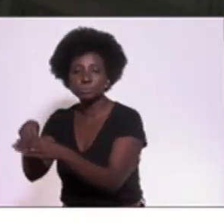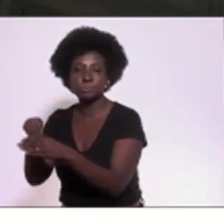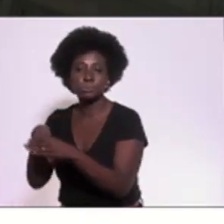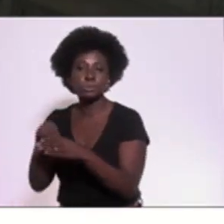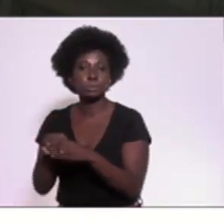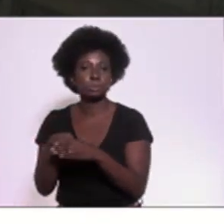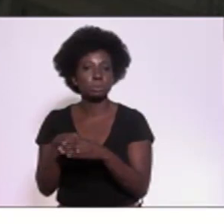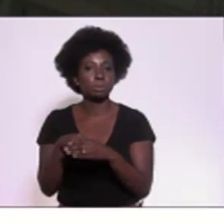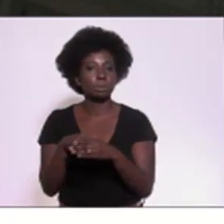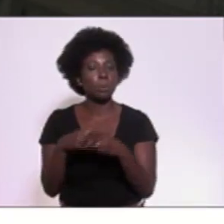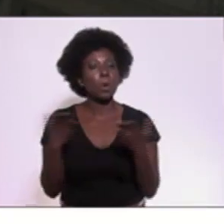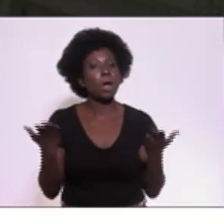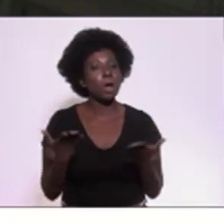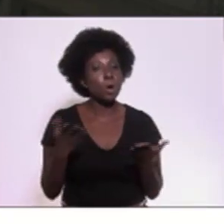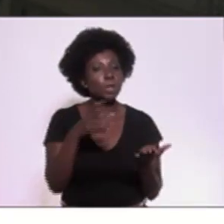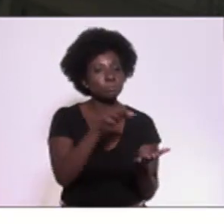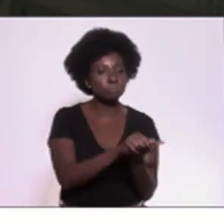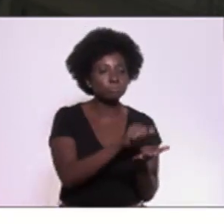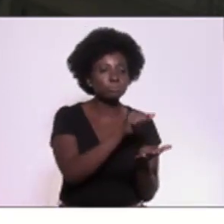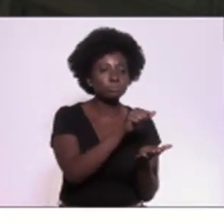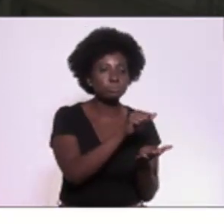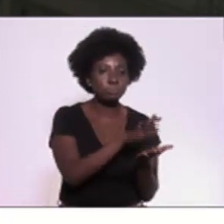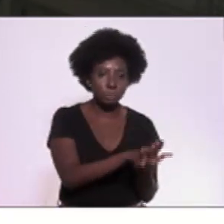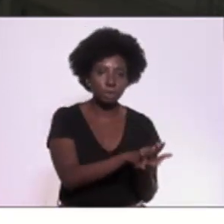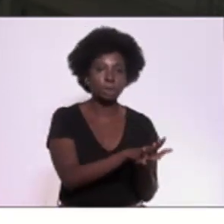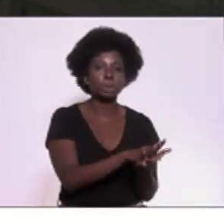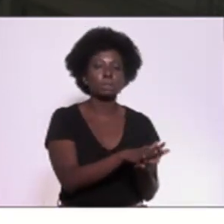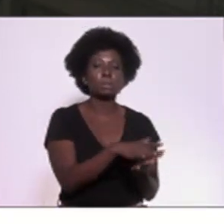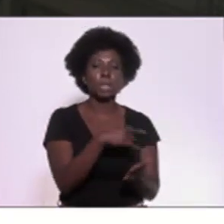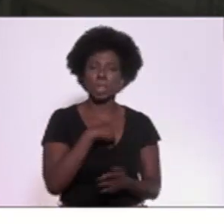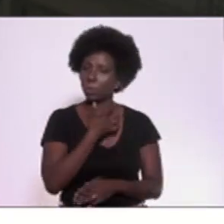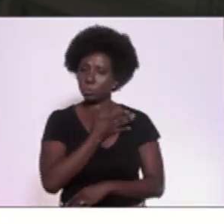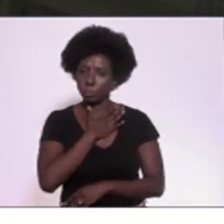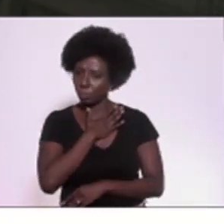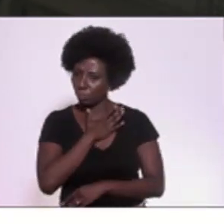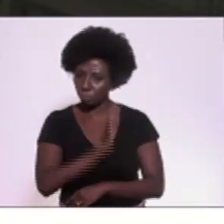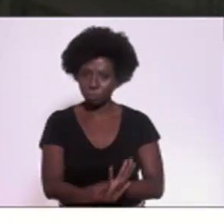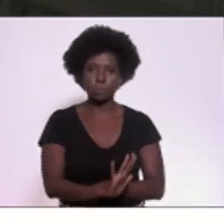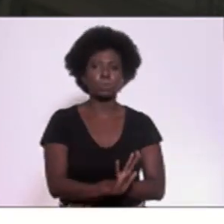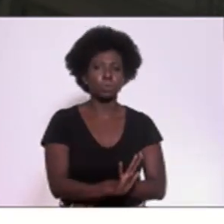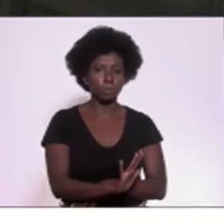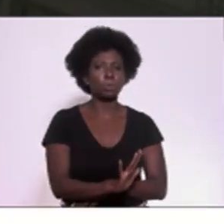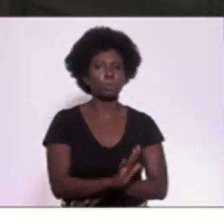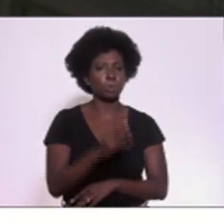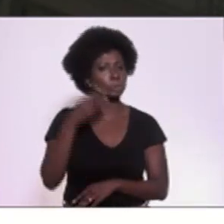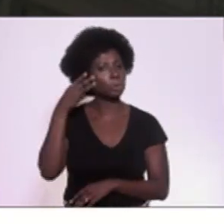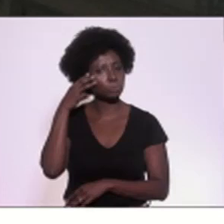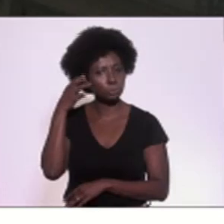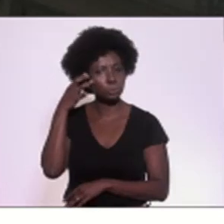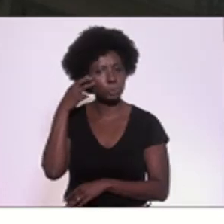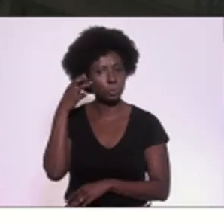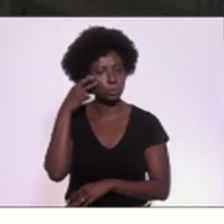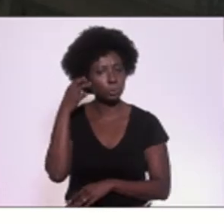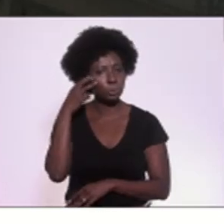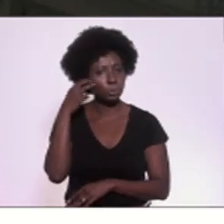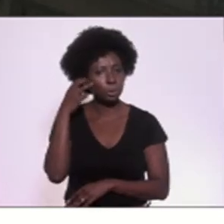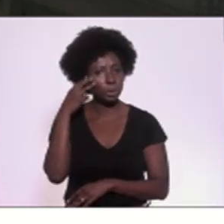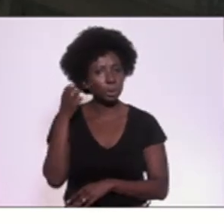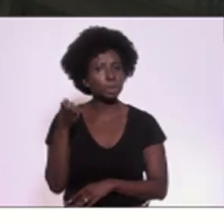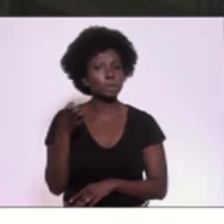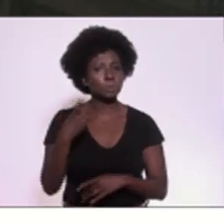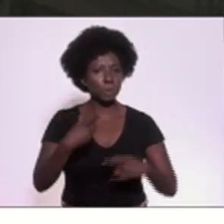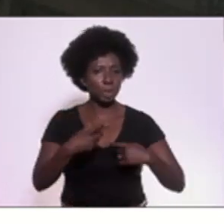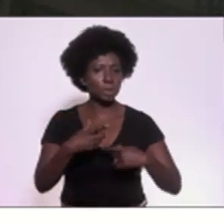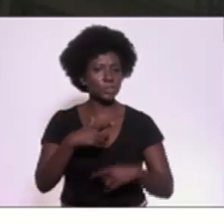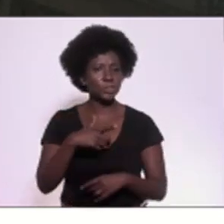aqui registrado a minha indignação, o meu repúdio ao governador do Estado, que desconsidera os